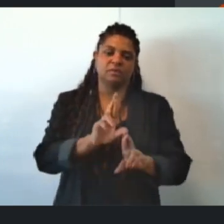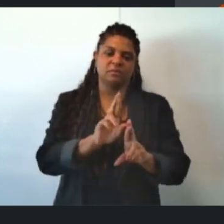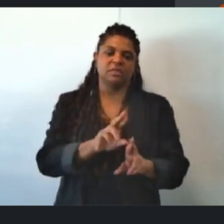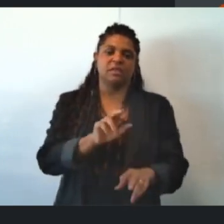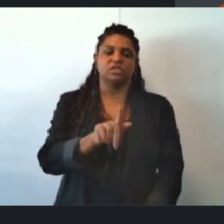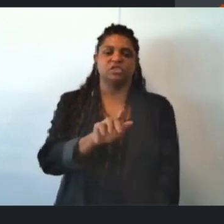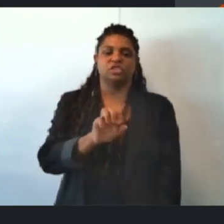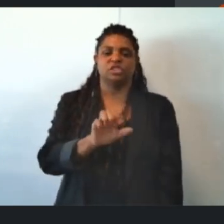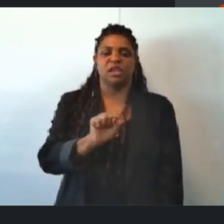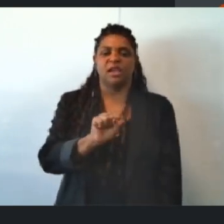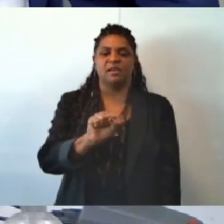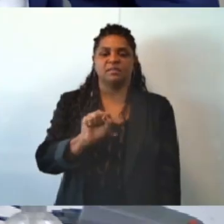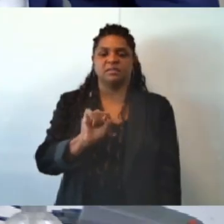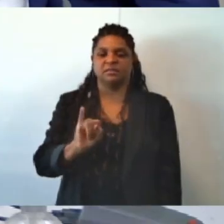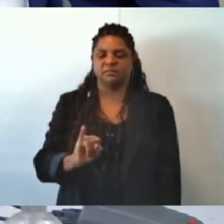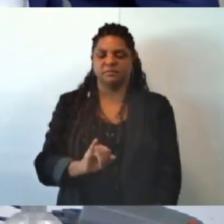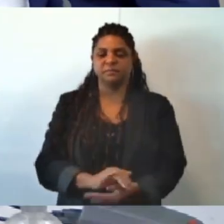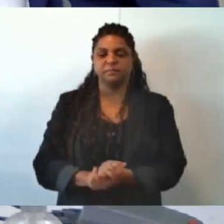Ok, ok.